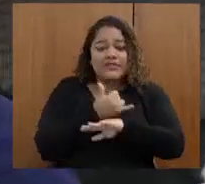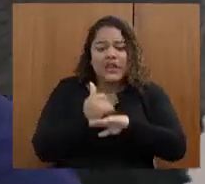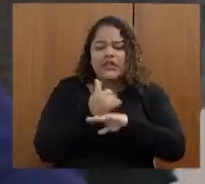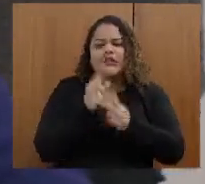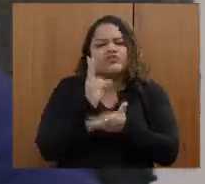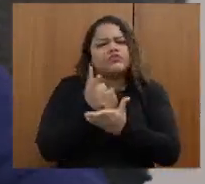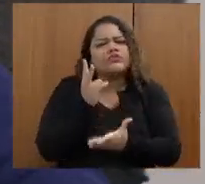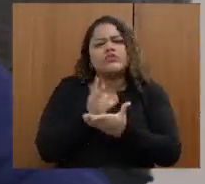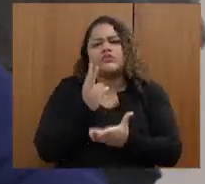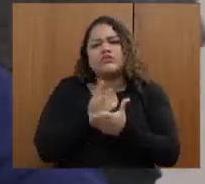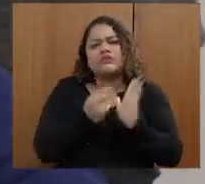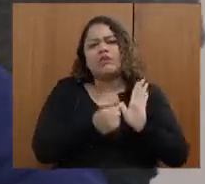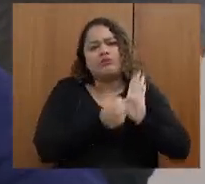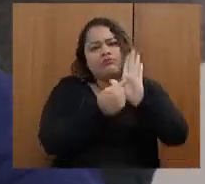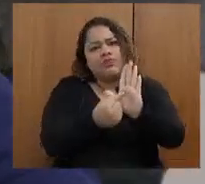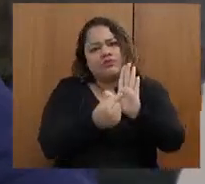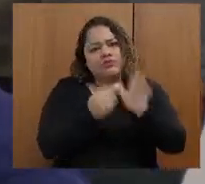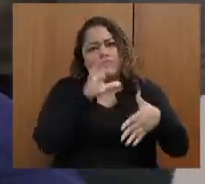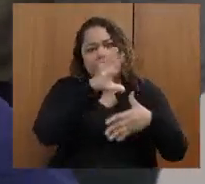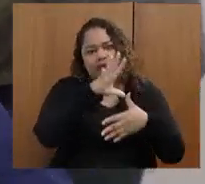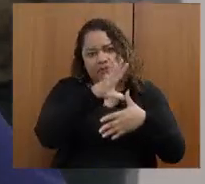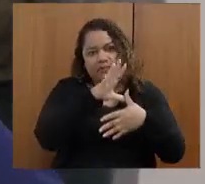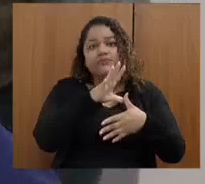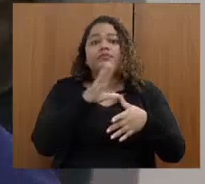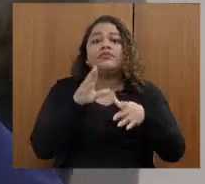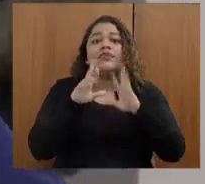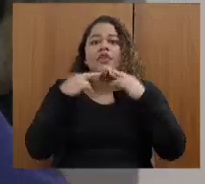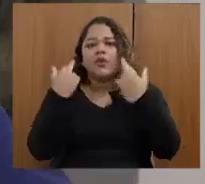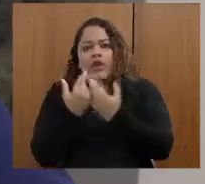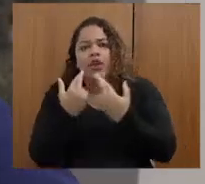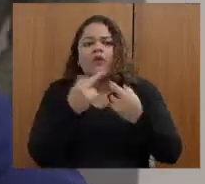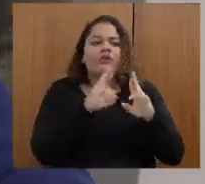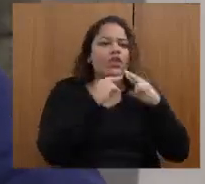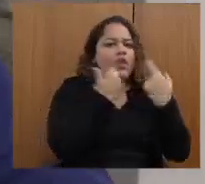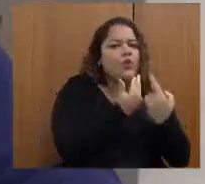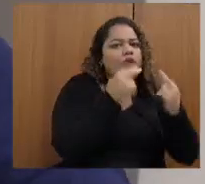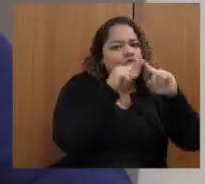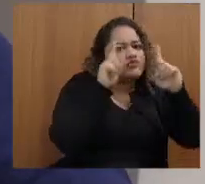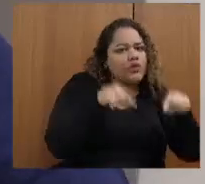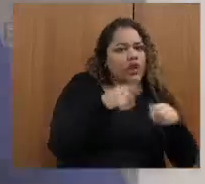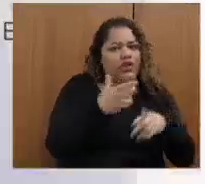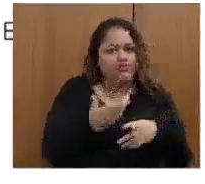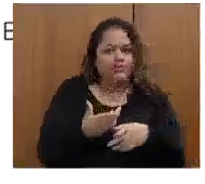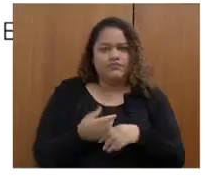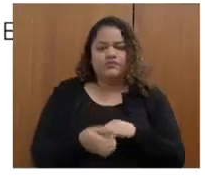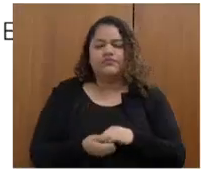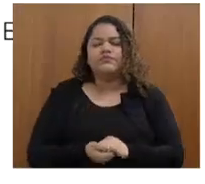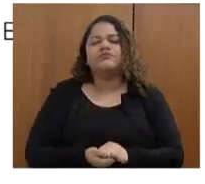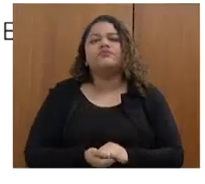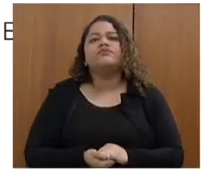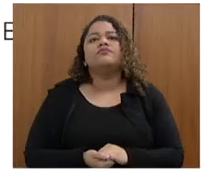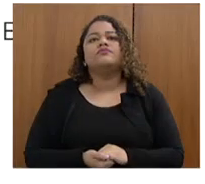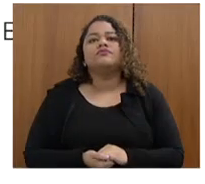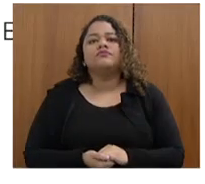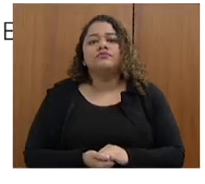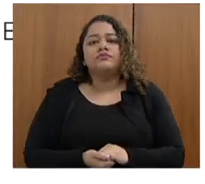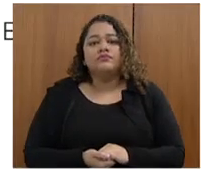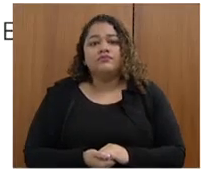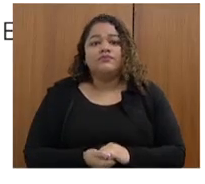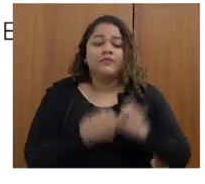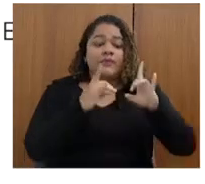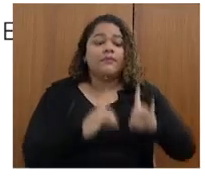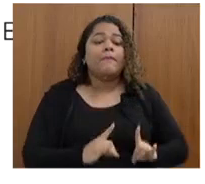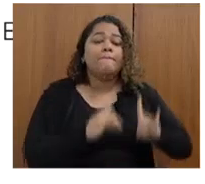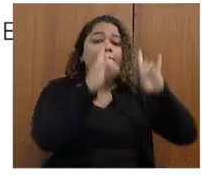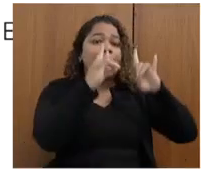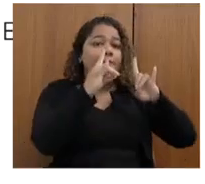reuniões diretas com servidores da nossa classe infraestrutura já no início do ano nós